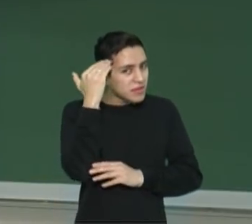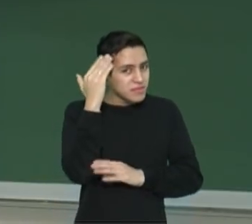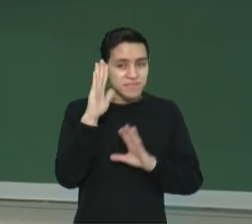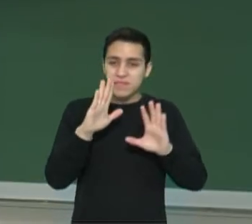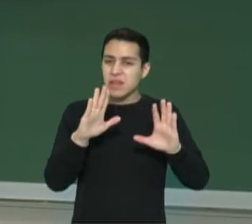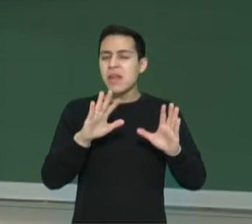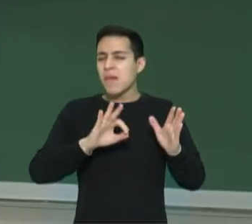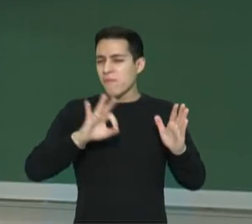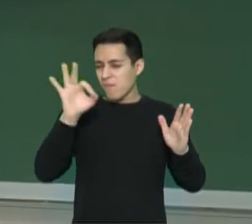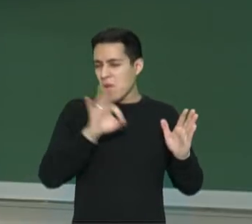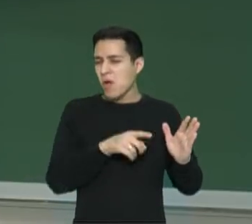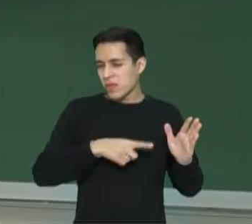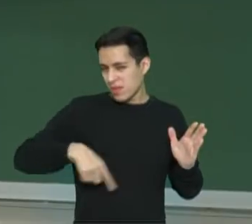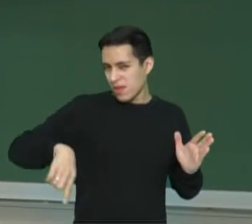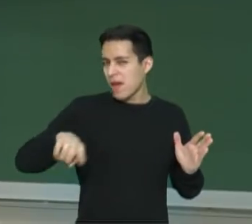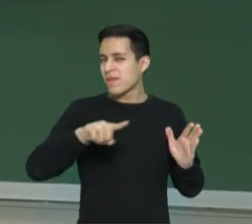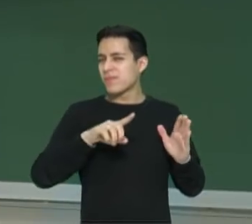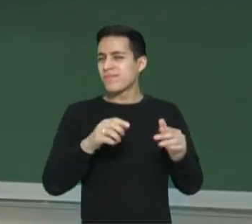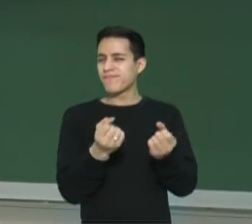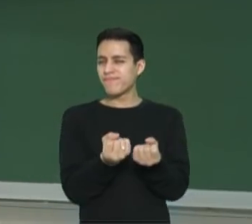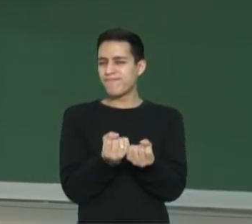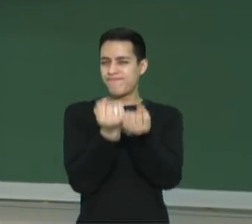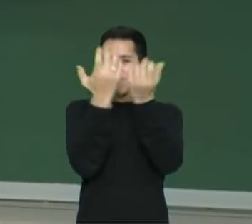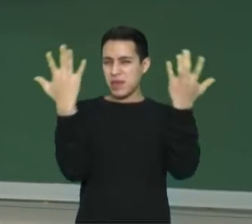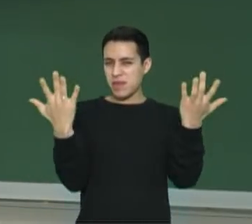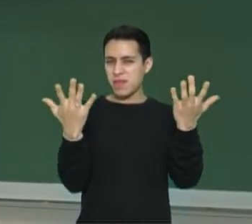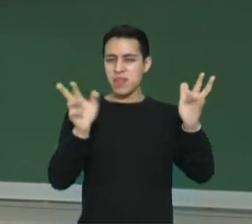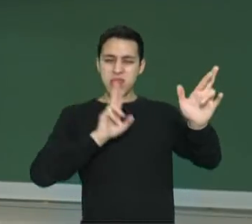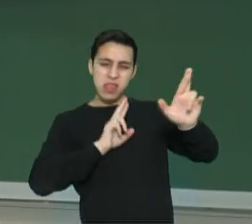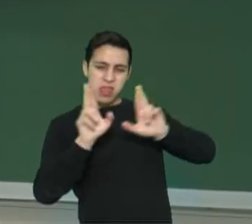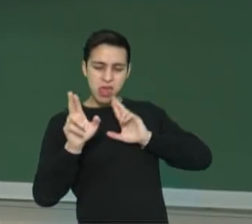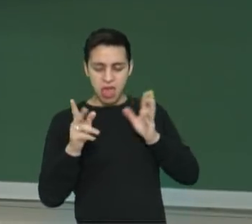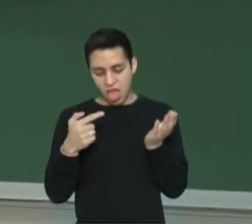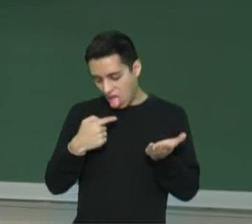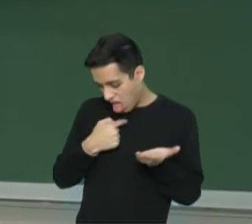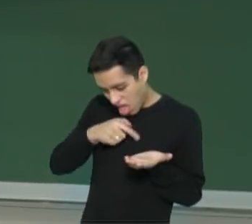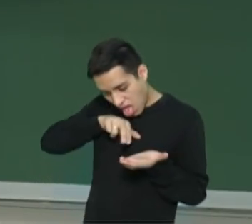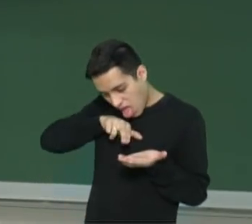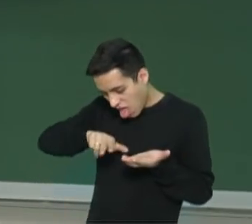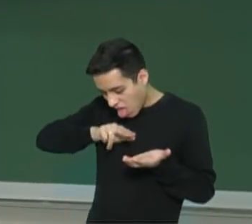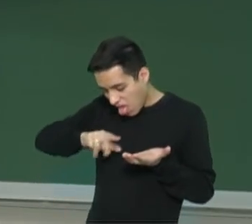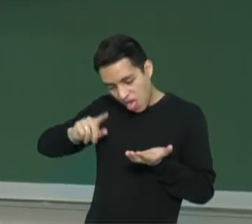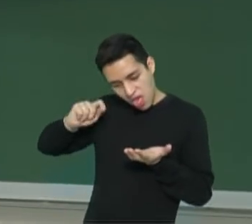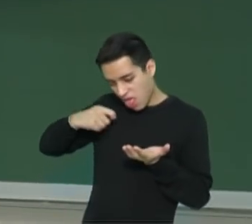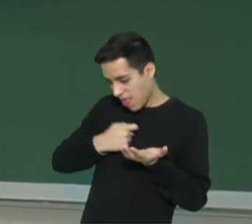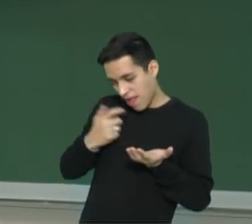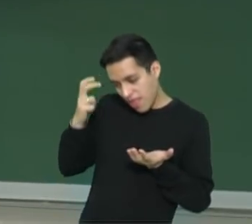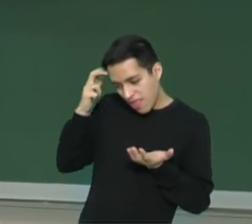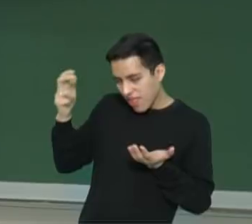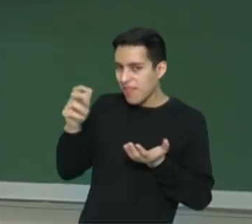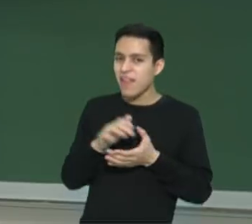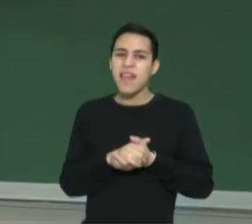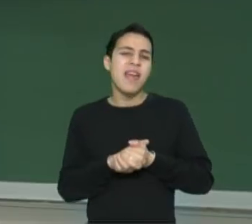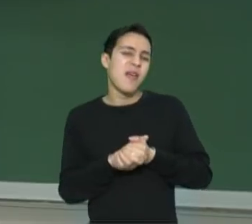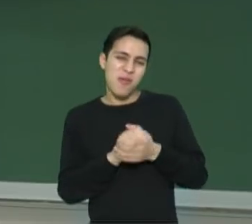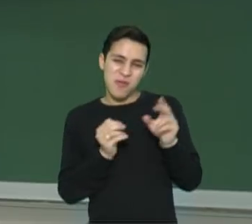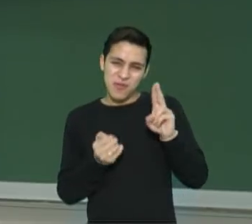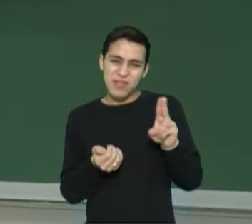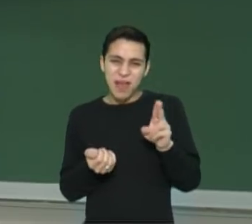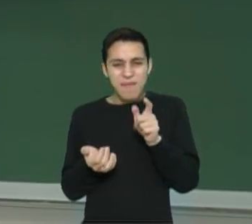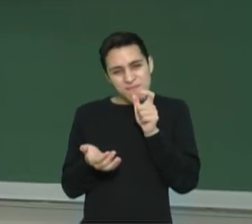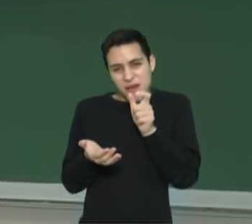parte boa aí, um grupo bom aí de adolescentes vai dizer assim, não, eu não me acho inteligente. Vai usar até aquela palavrinha que eu e